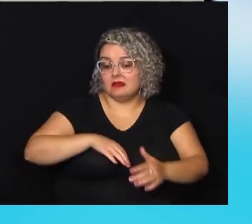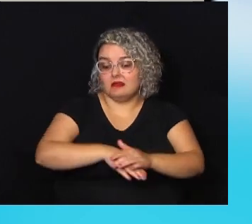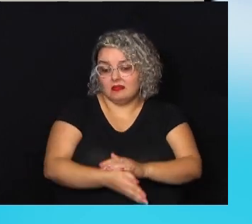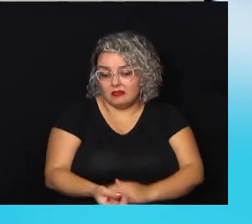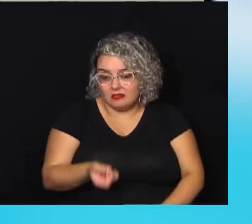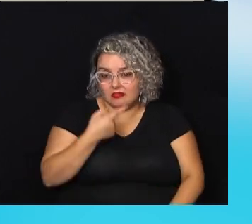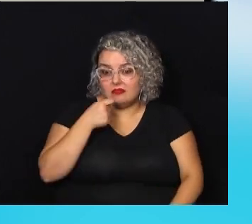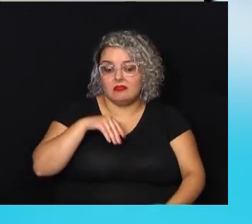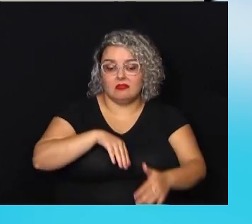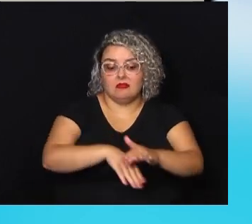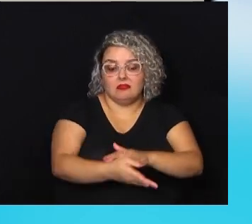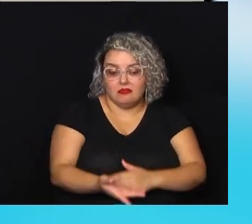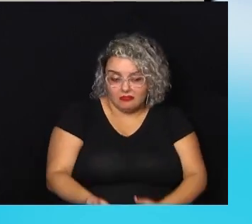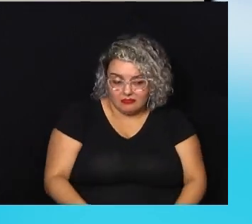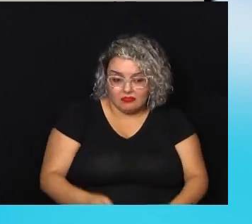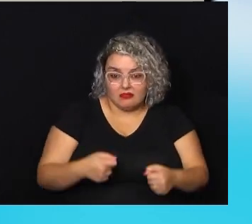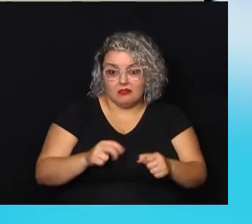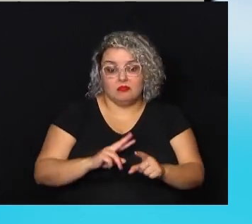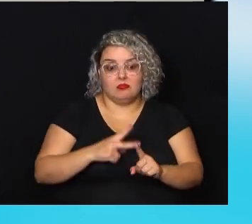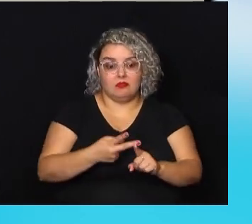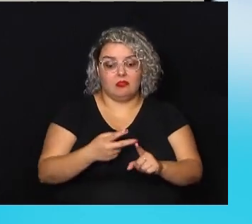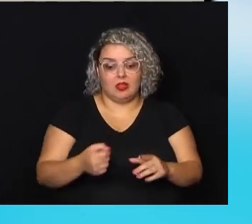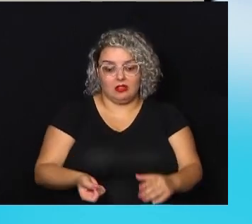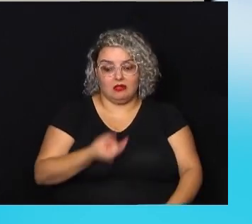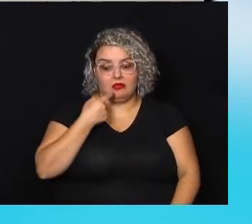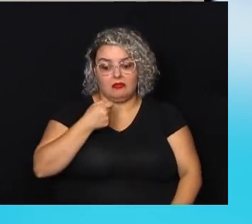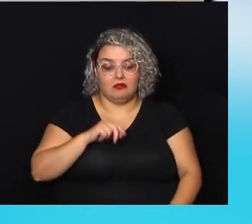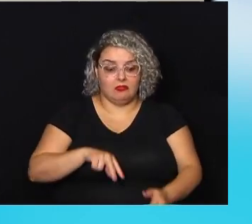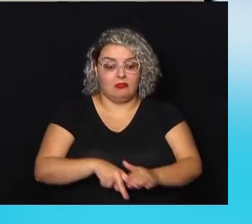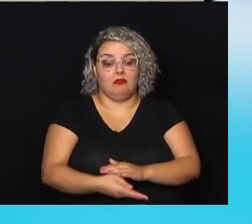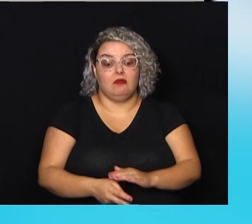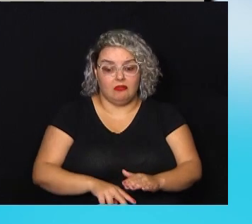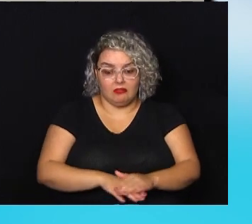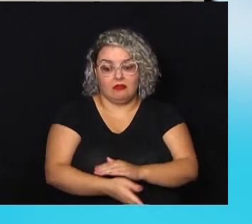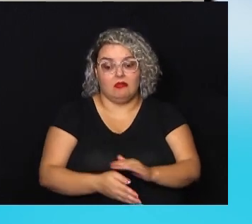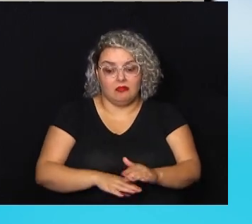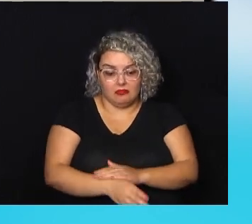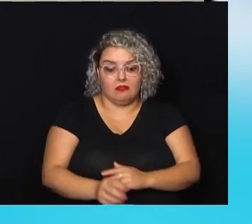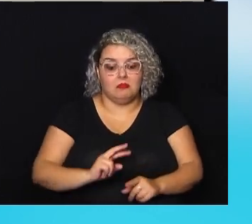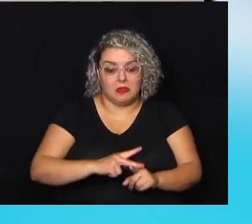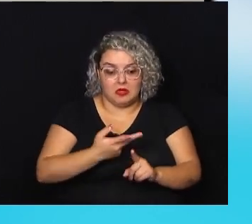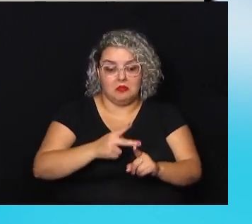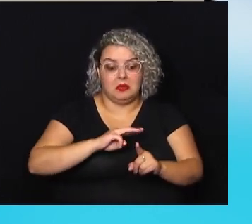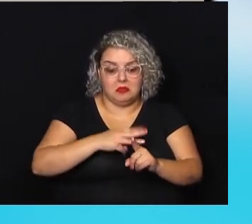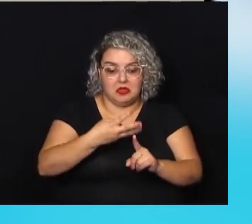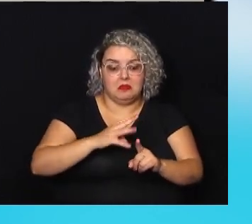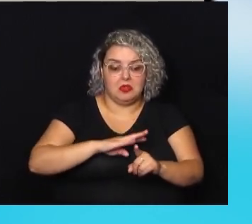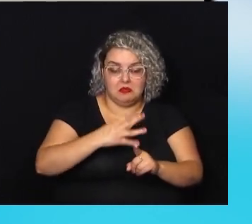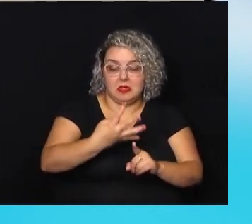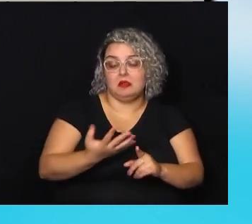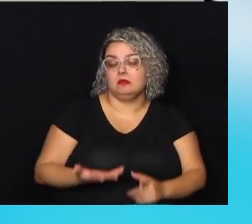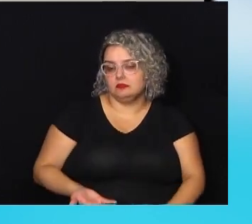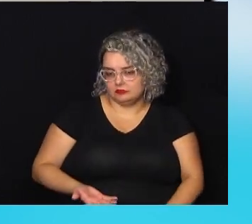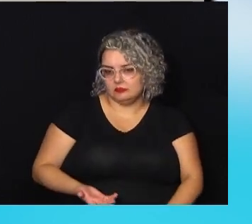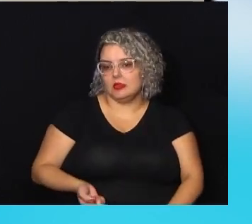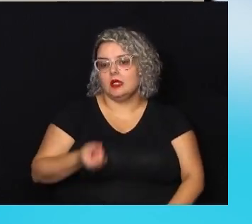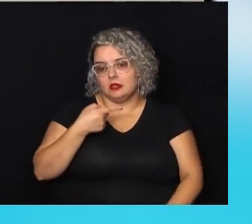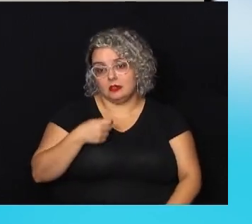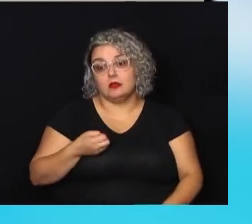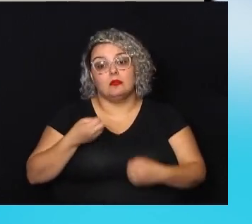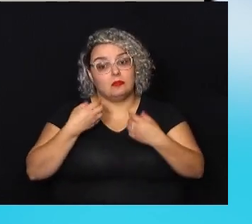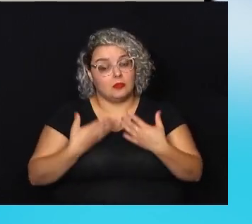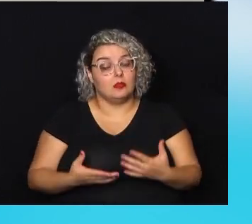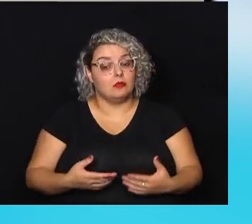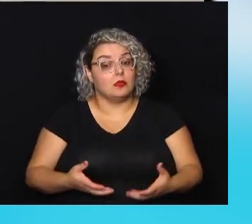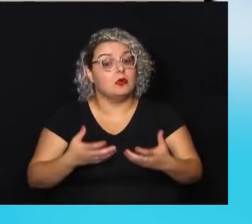seja, esse efeito de que a gente se acostuma com aquela dose e aí precisa de uma dose maior. Então, a gente tem medicações